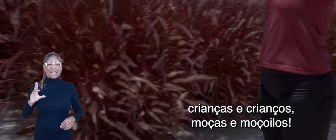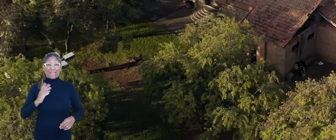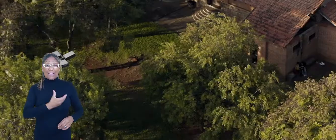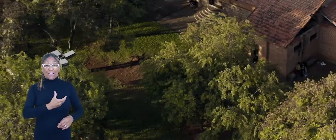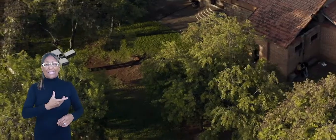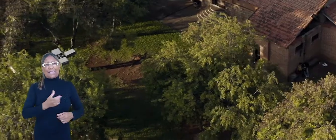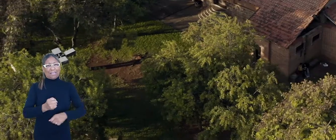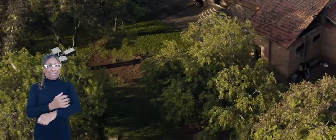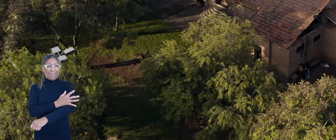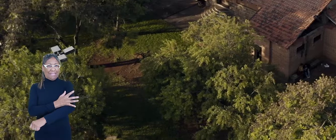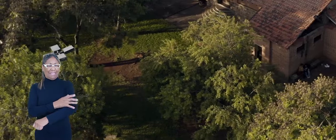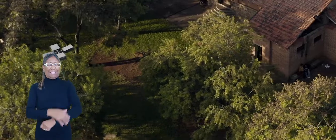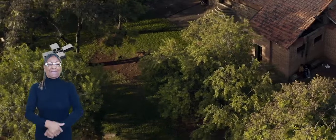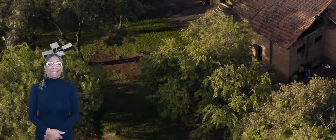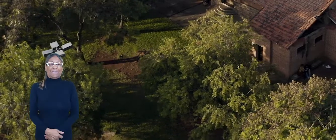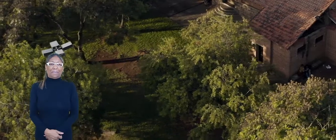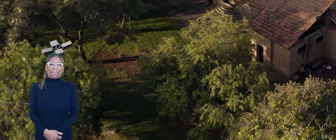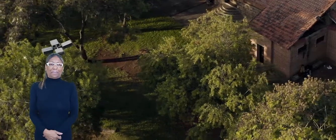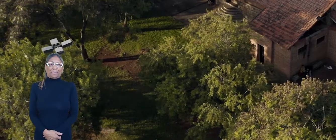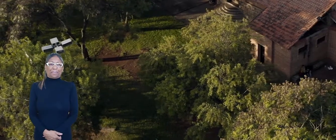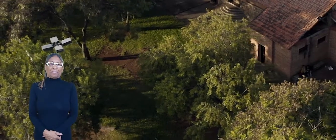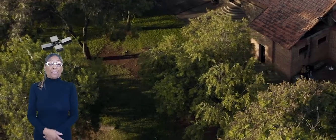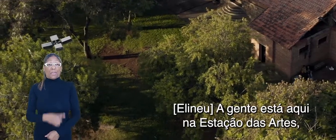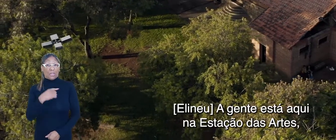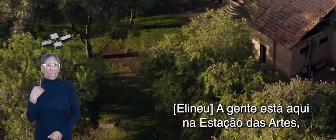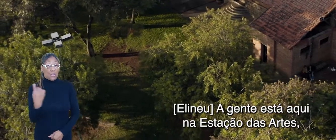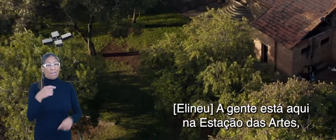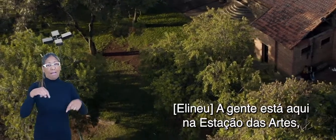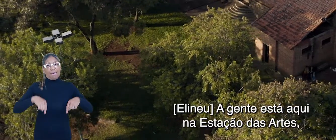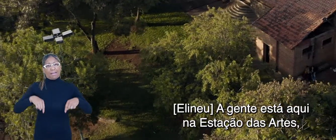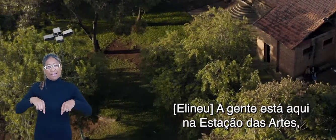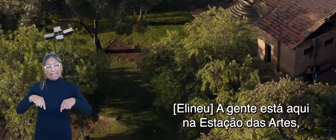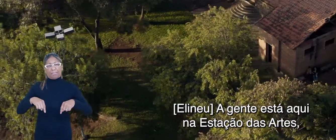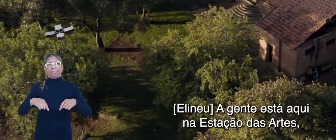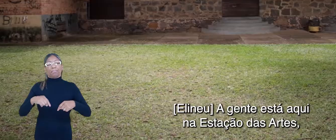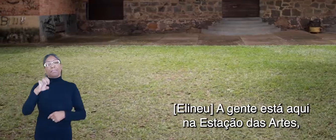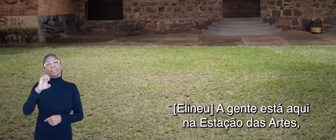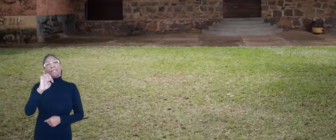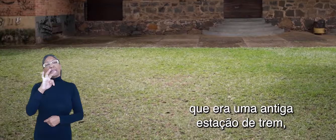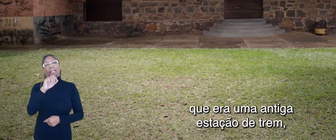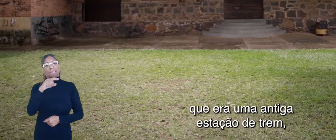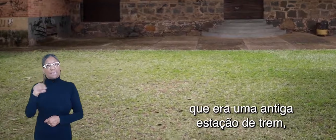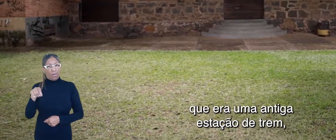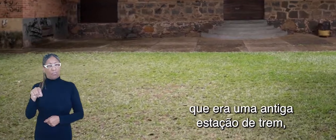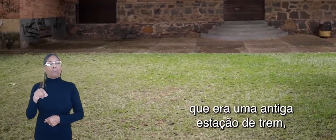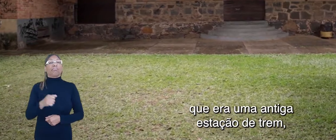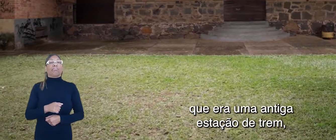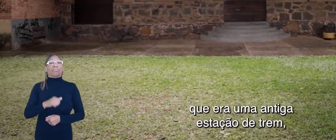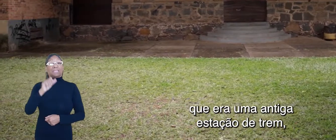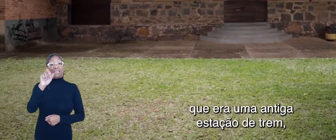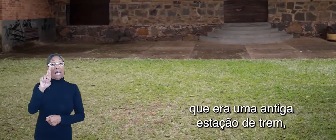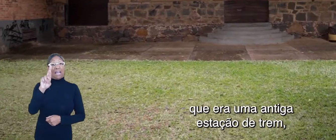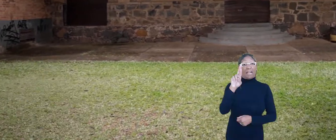e moçoilos. Construção antiga de tijolos com várias árvores no quintal. A gente está aqui na Estação das Artes, que era uma antiga